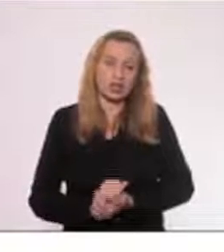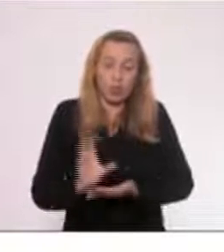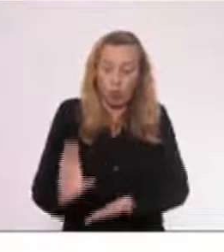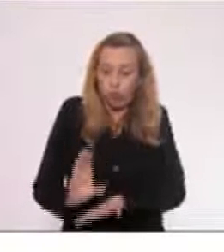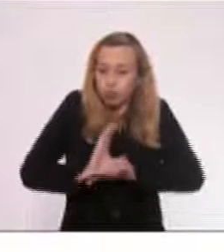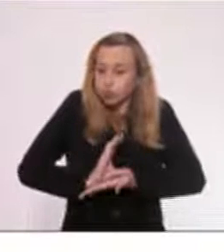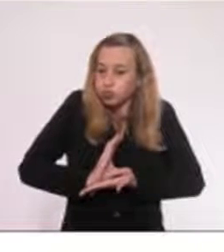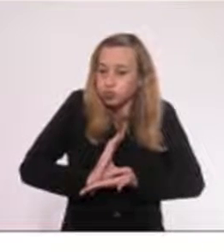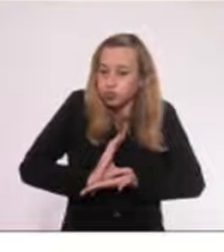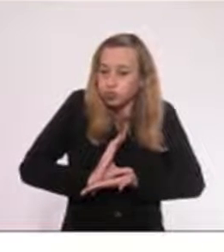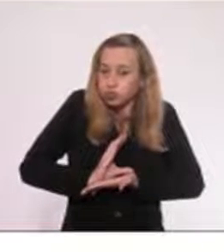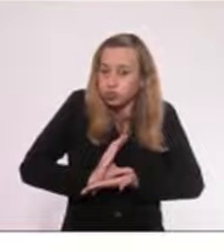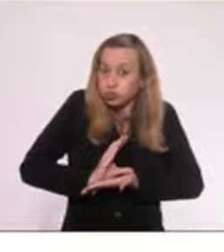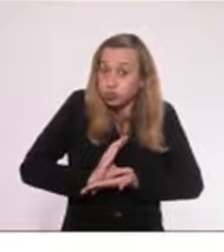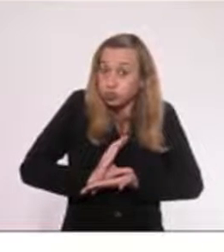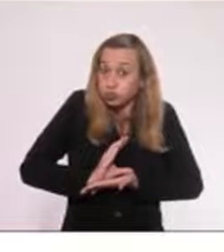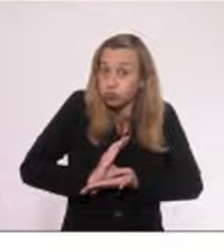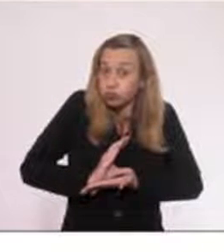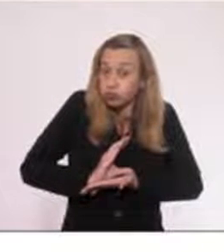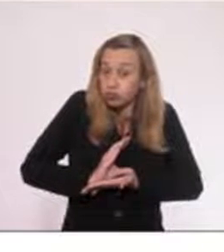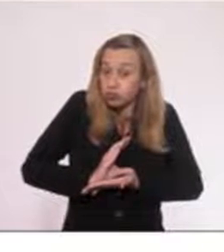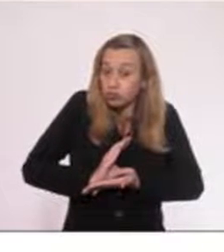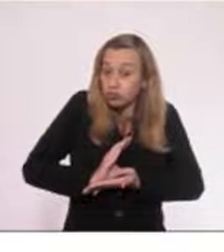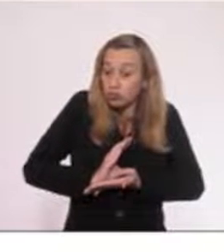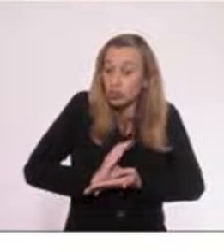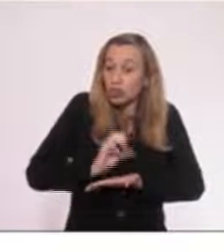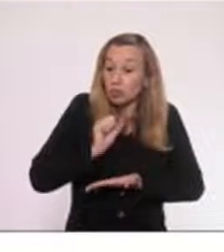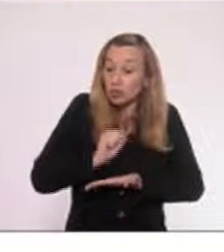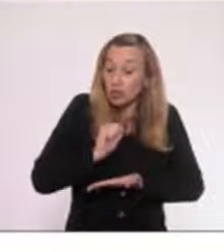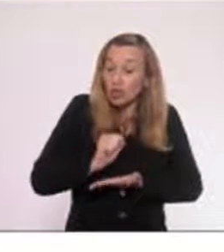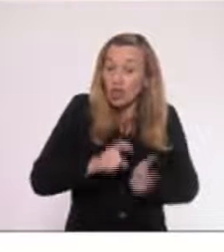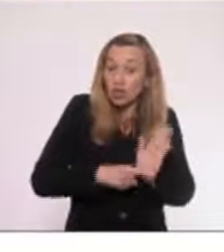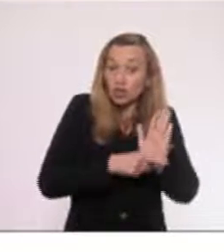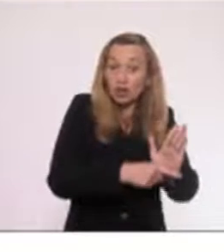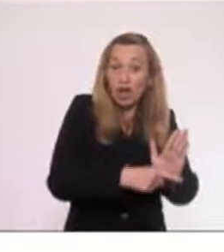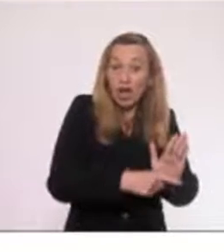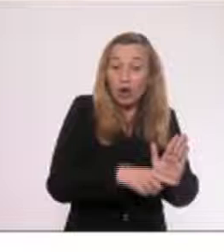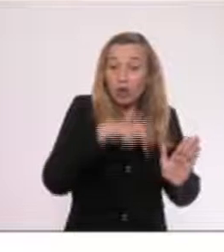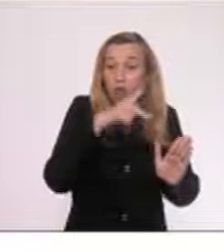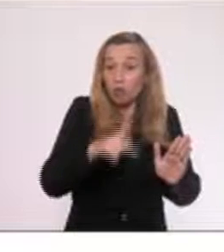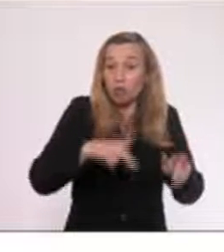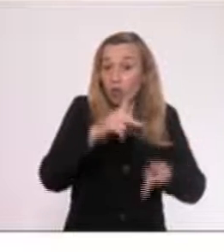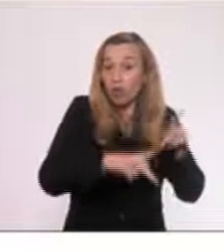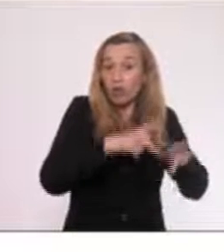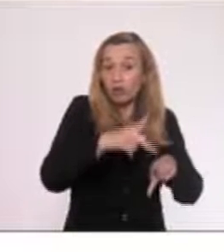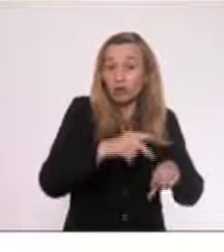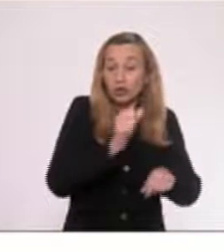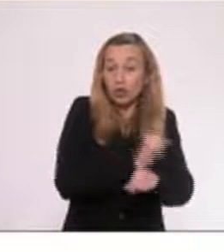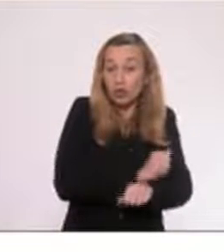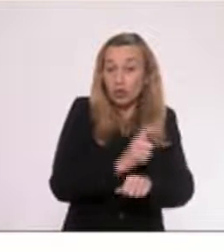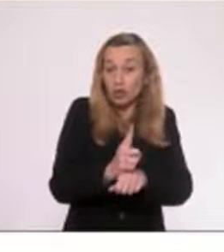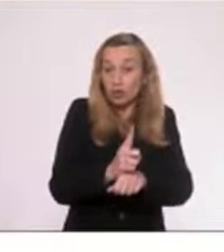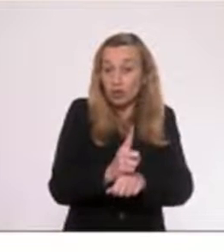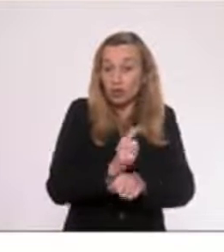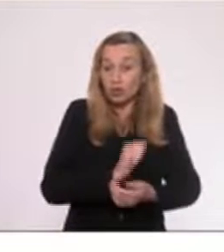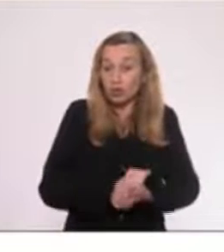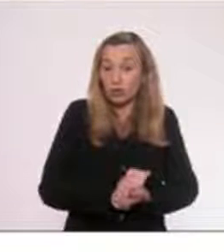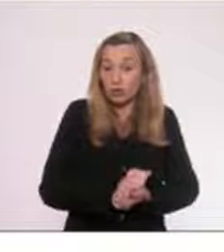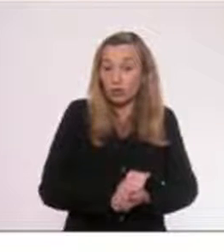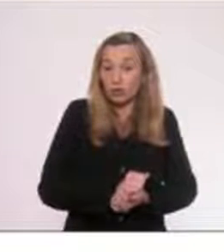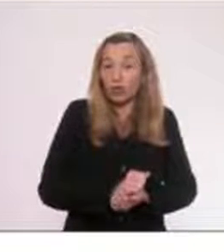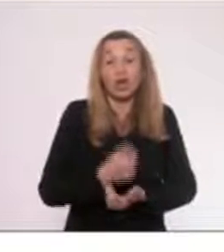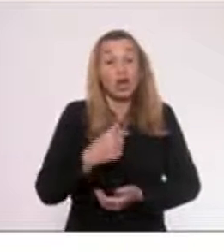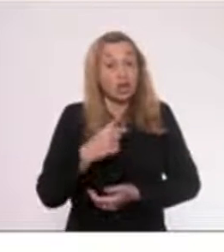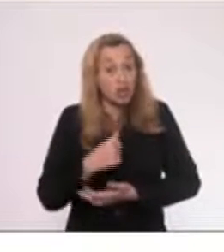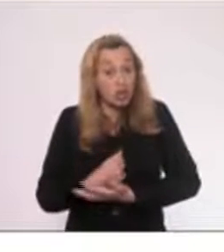orçamento compatível à população do tamanho de São Gonçalo, de Nova Iguaçu, e que fica muito claro, eu como presidente da